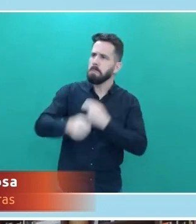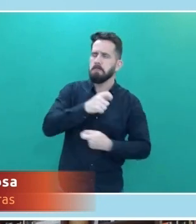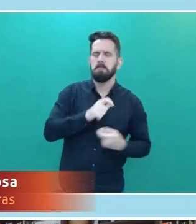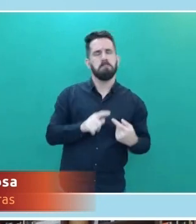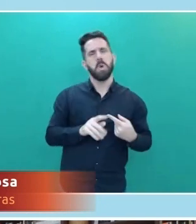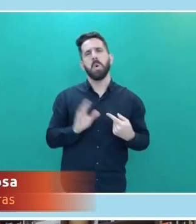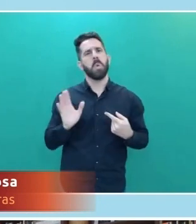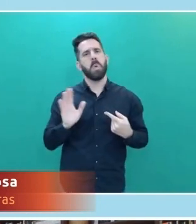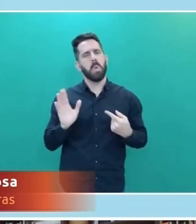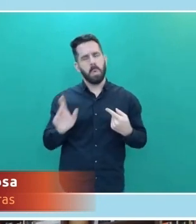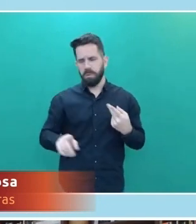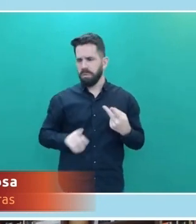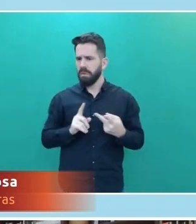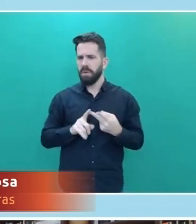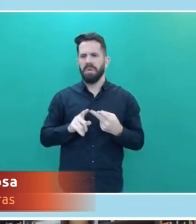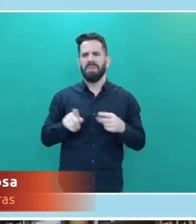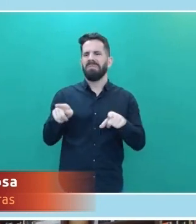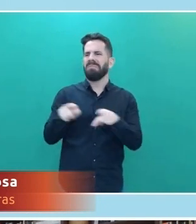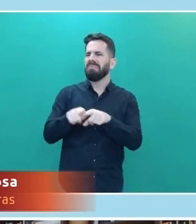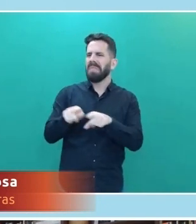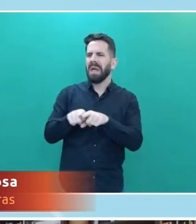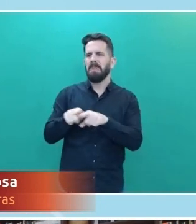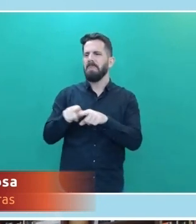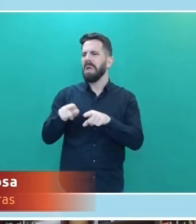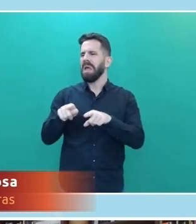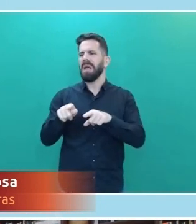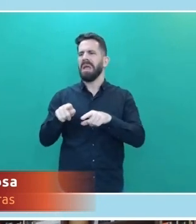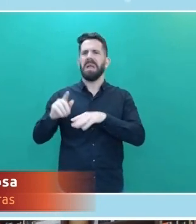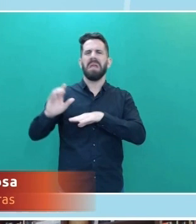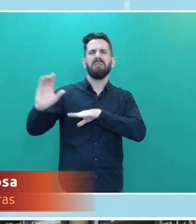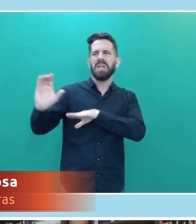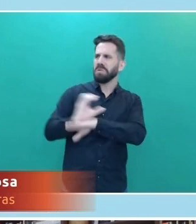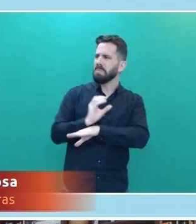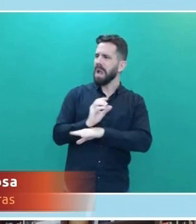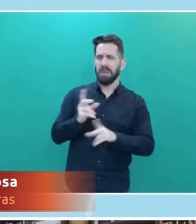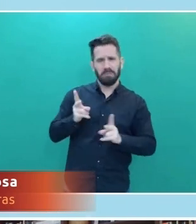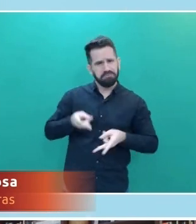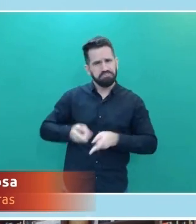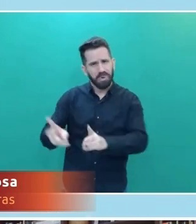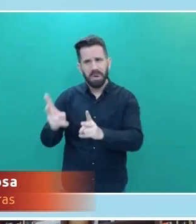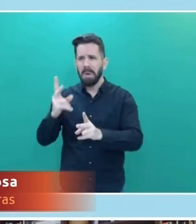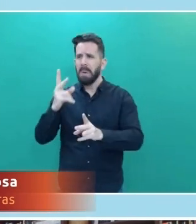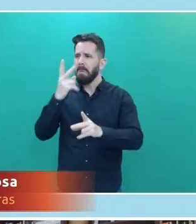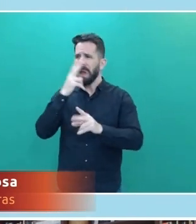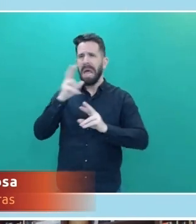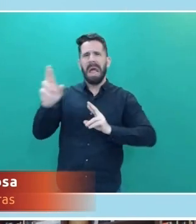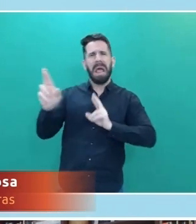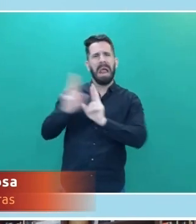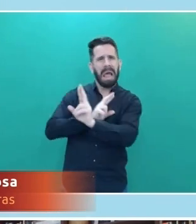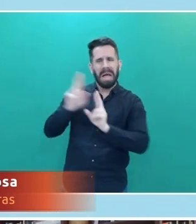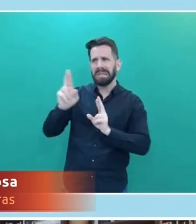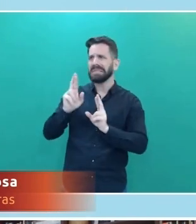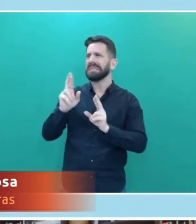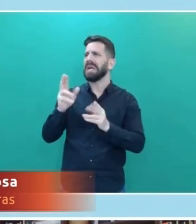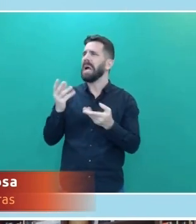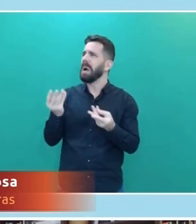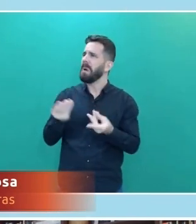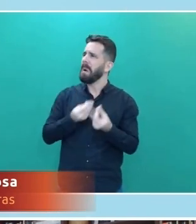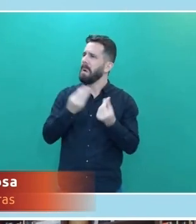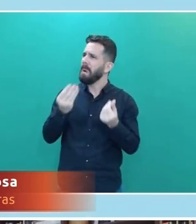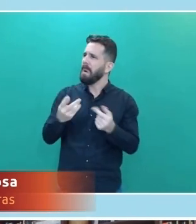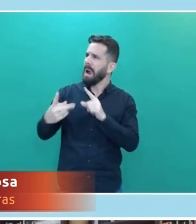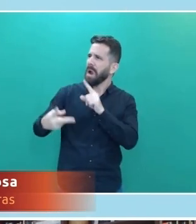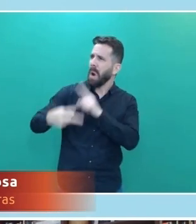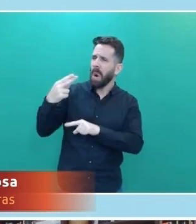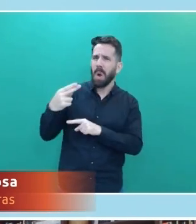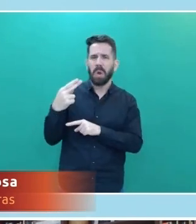e ninguém rompeu relações diplomáticas com o Brasil. Então, portanto, eu diria que ficou muito mais numa retórica eleitoral e o